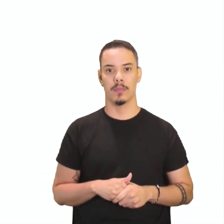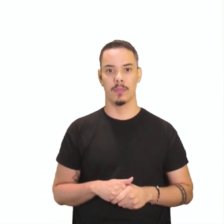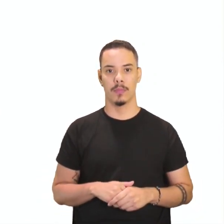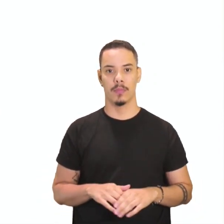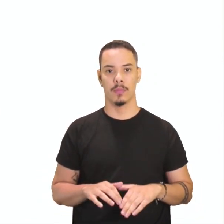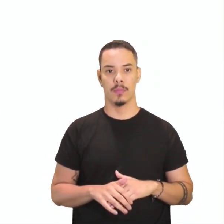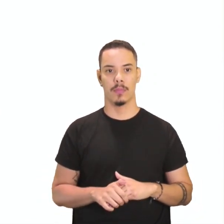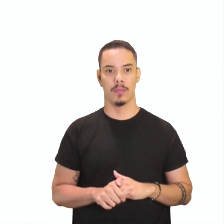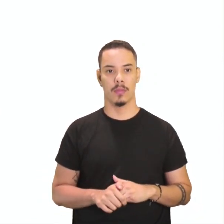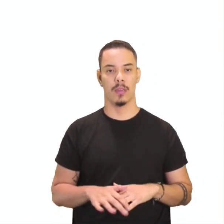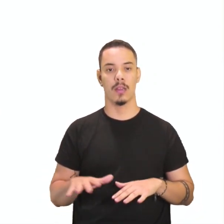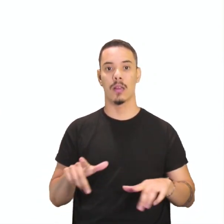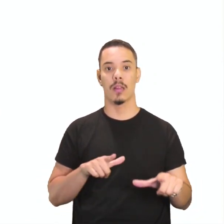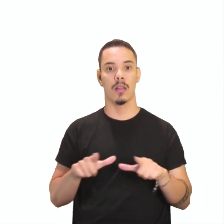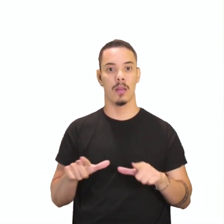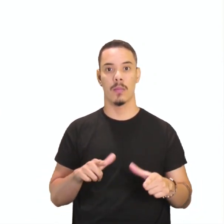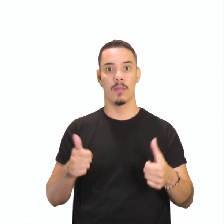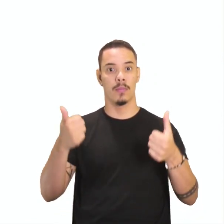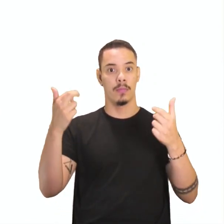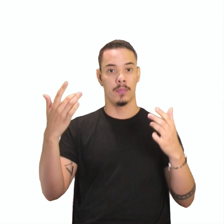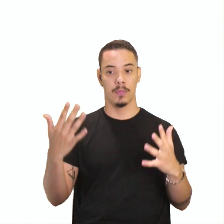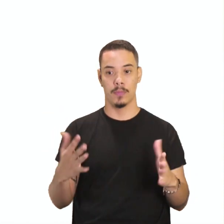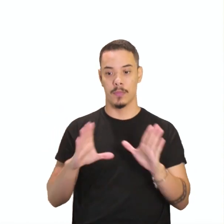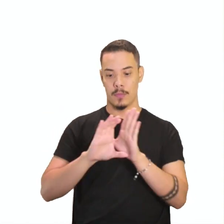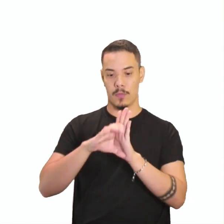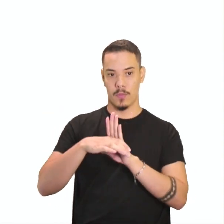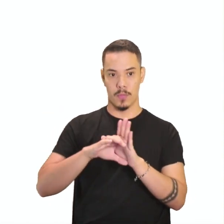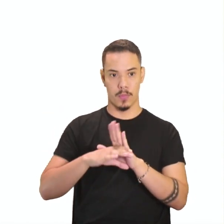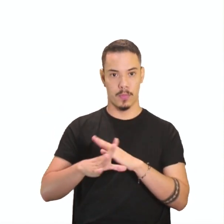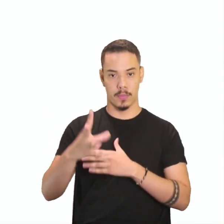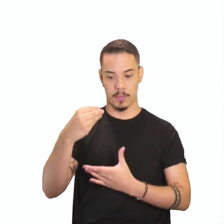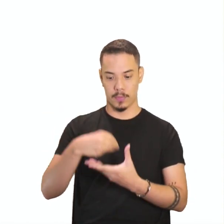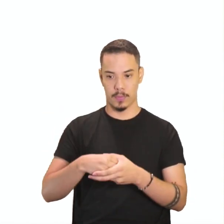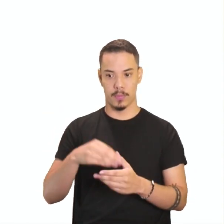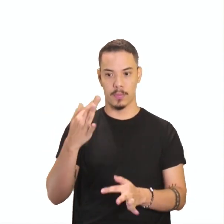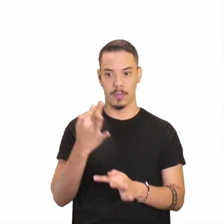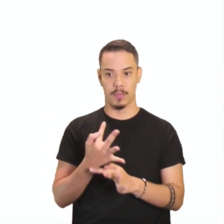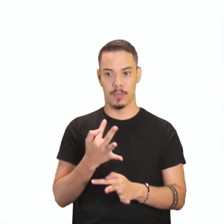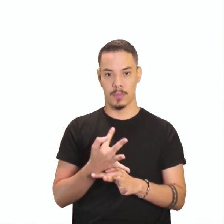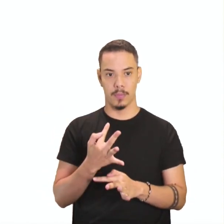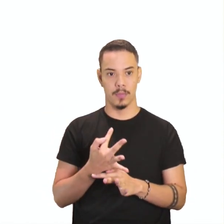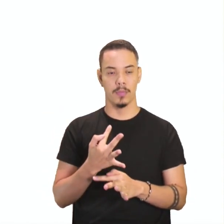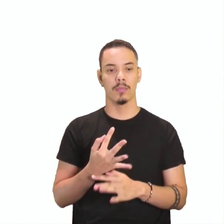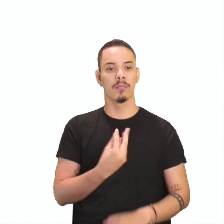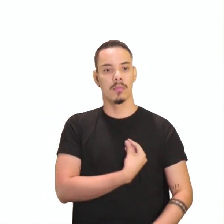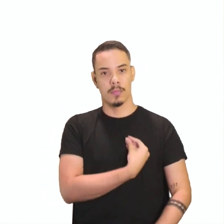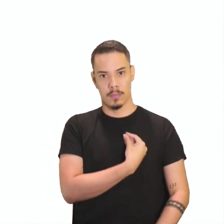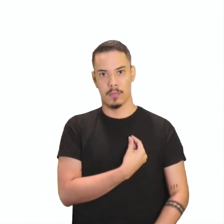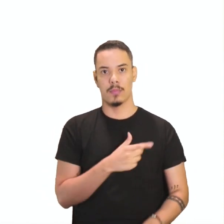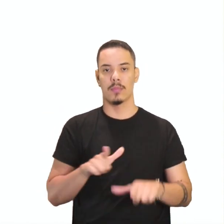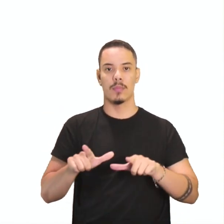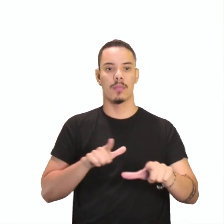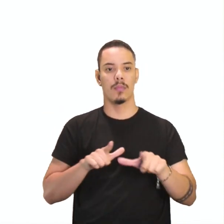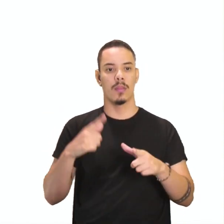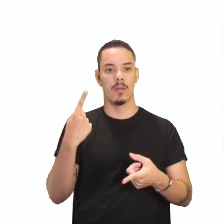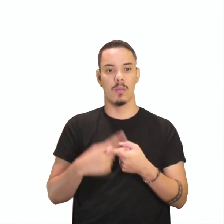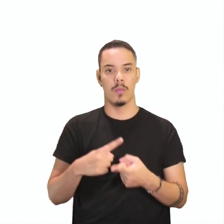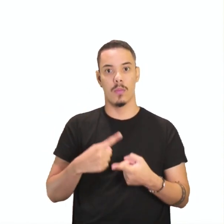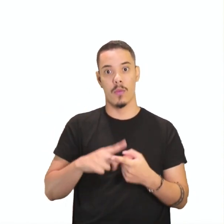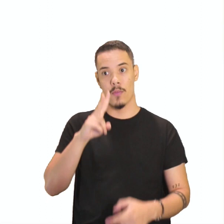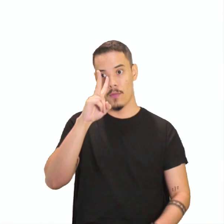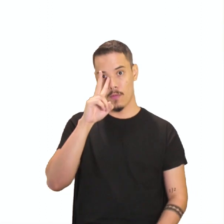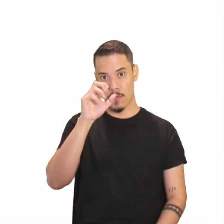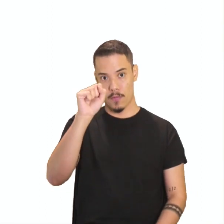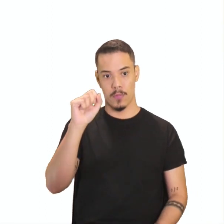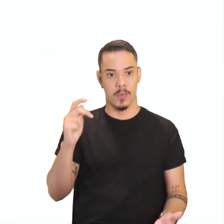Então, trabalho, vamos lá começar ali, conceito, fisicamente falando, né? Existe trabalho quando uma força aplicada no corpo